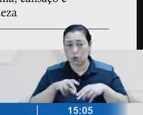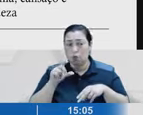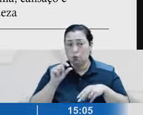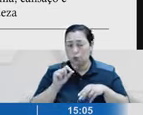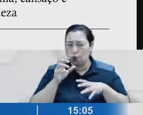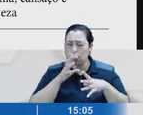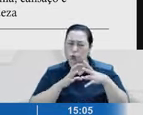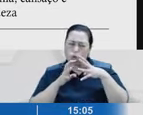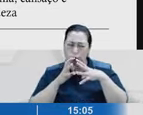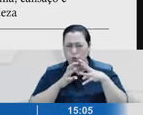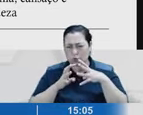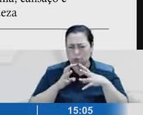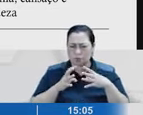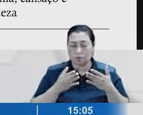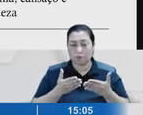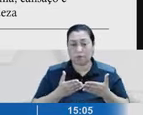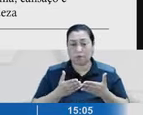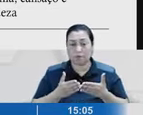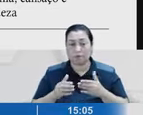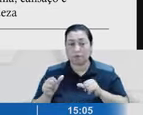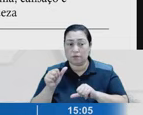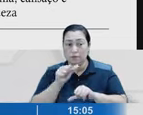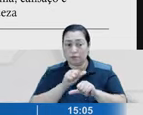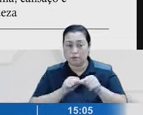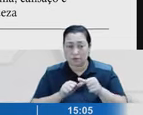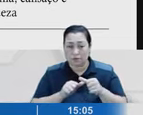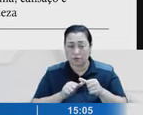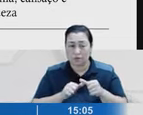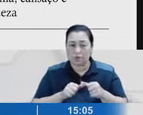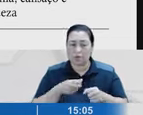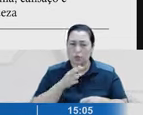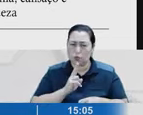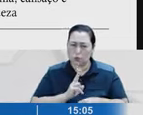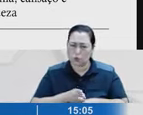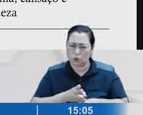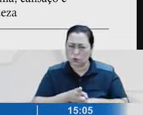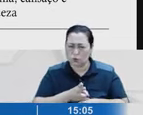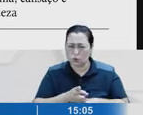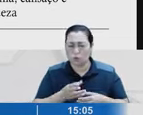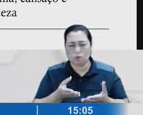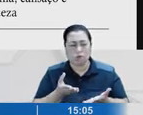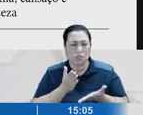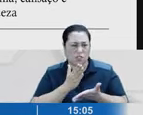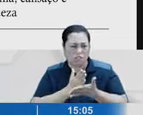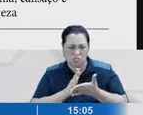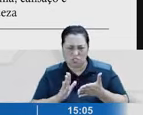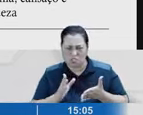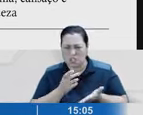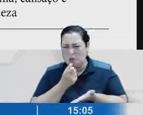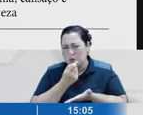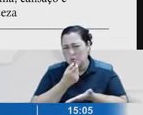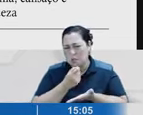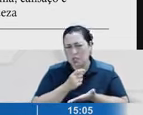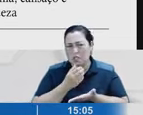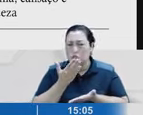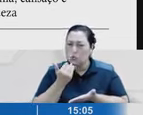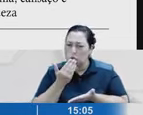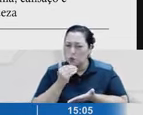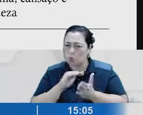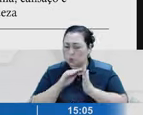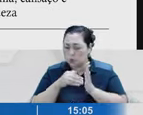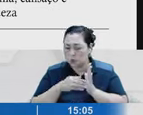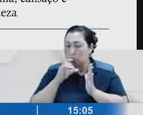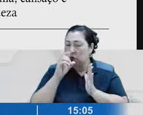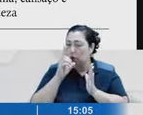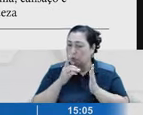de confusão. Aquela alteração que persiste, tirei esse remédio novo, estou comendo tudo direitinho,